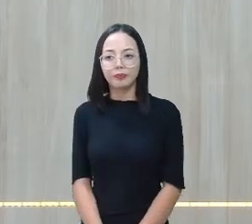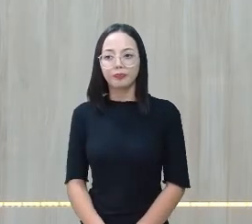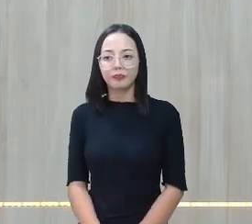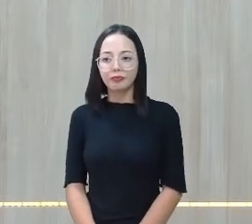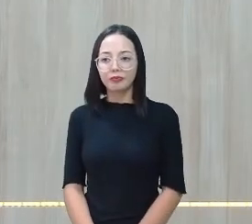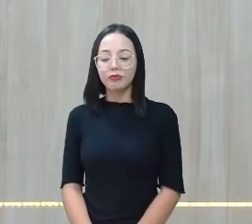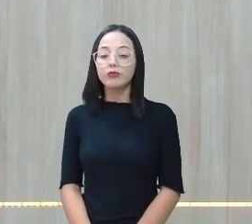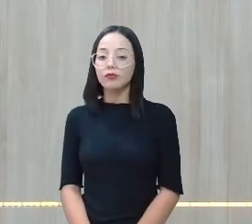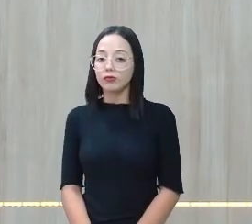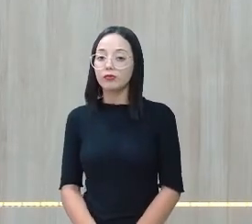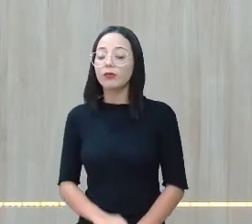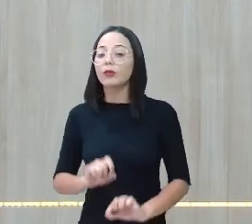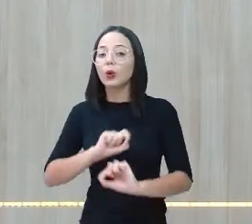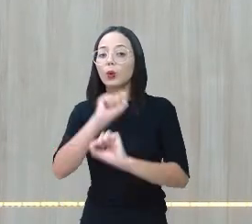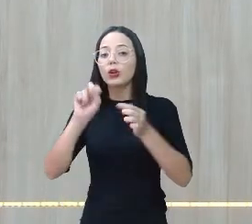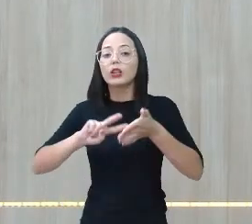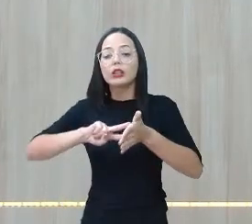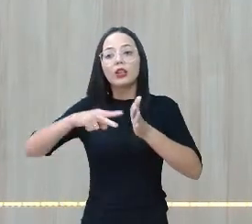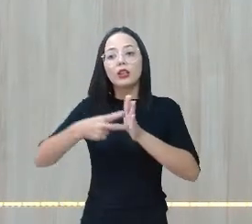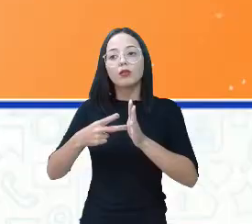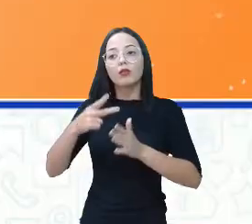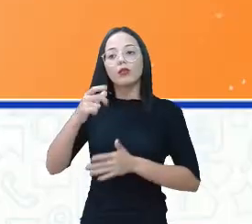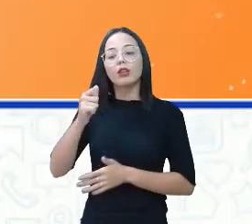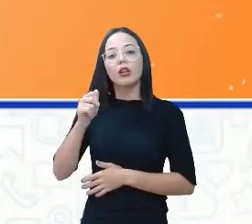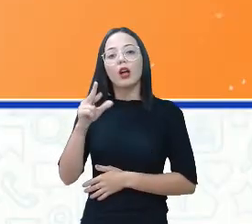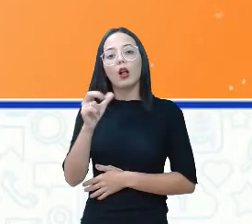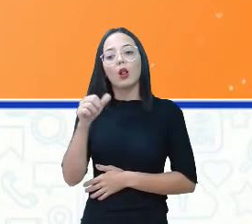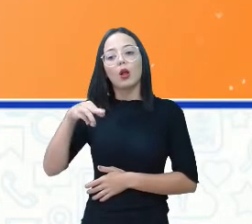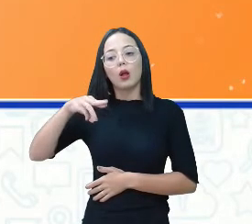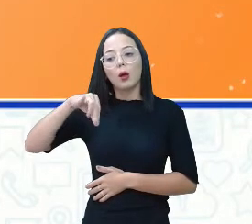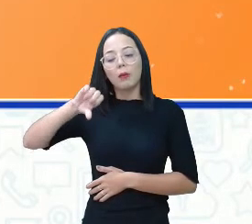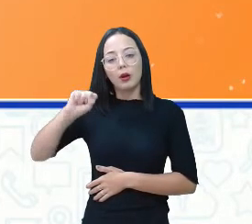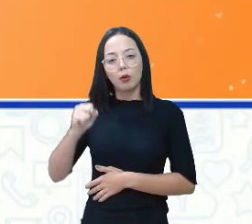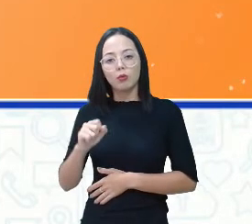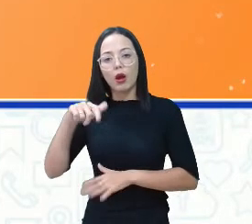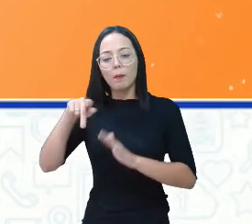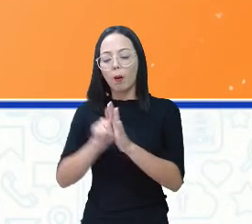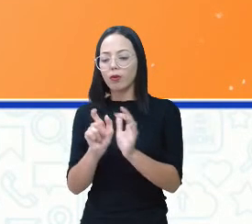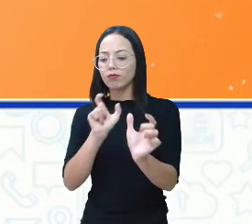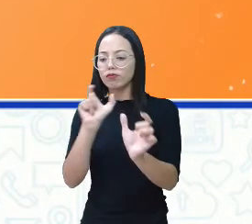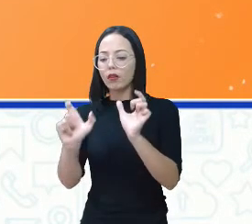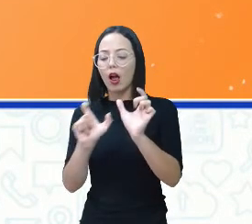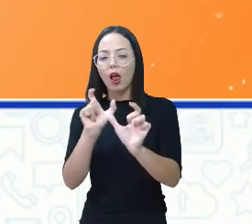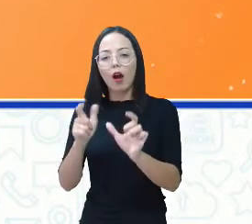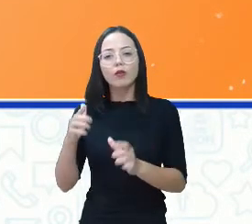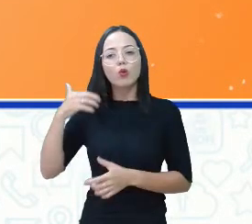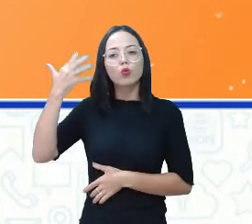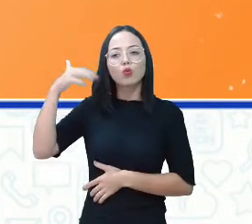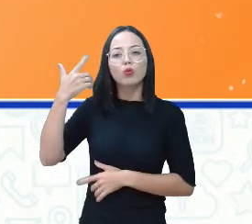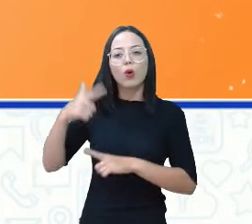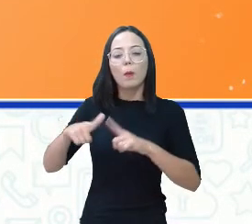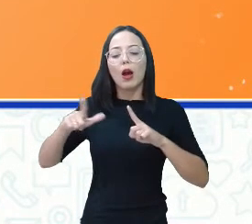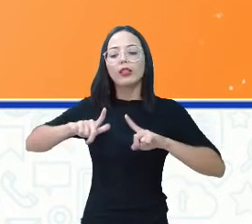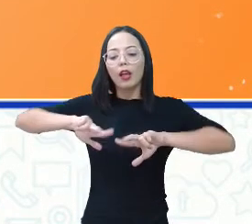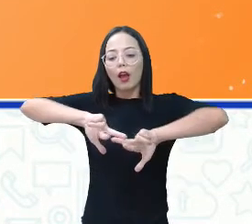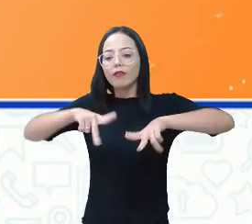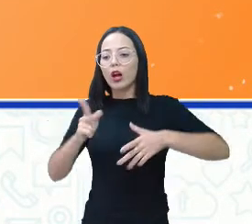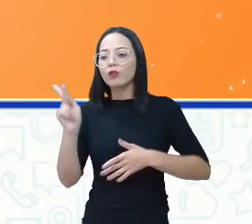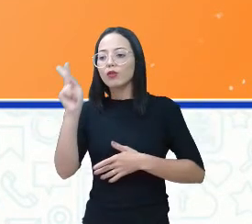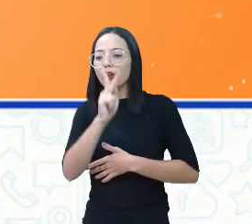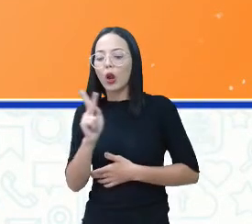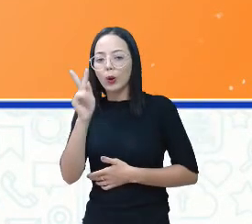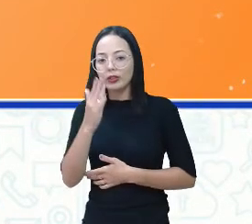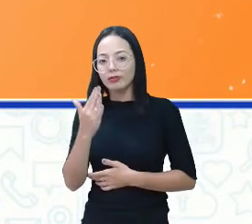O que mais? E o que são parônimos? São aquelas palavras, né, que eu estava falando que se parecem sonoramente, mas possuem diferentes valores